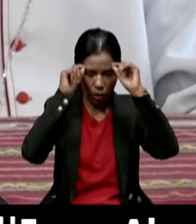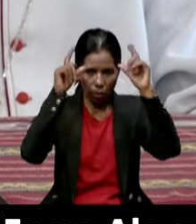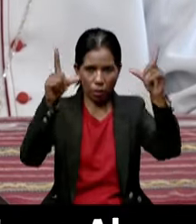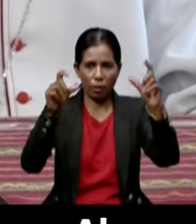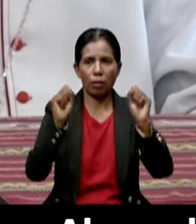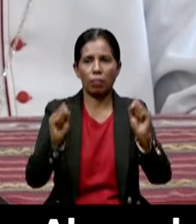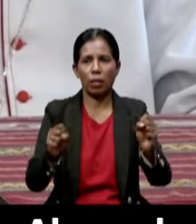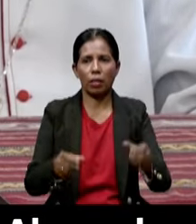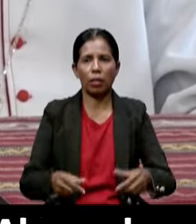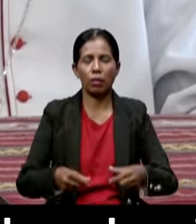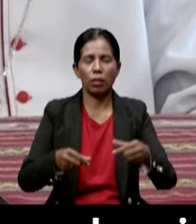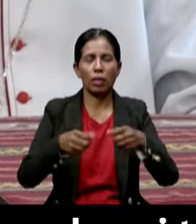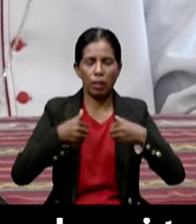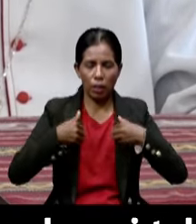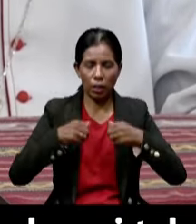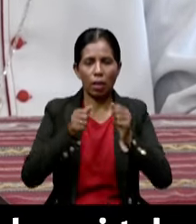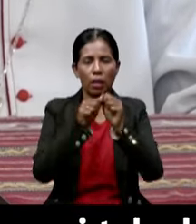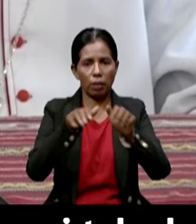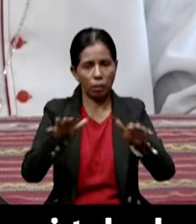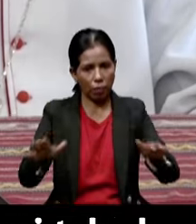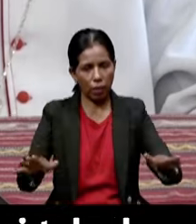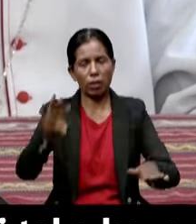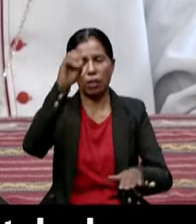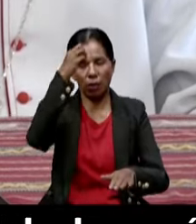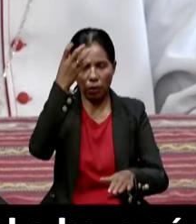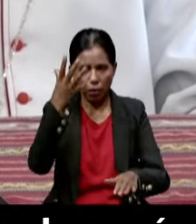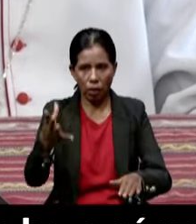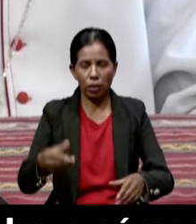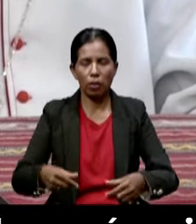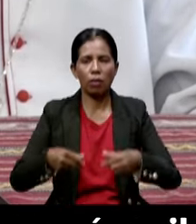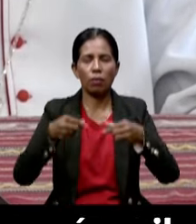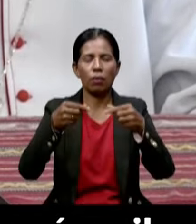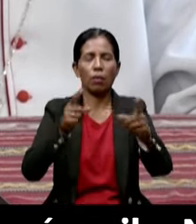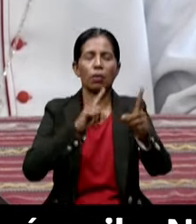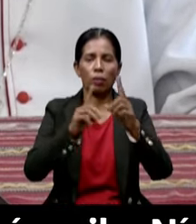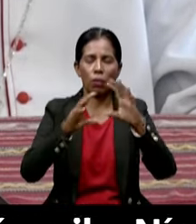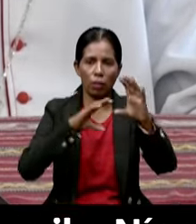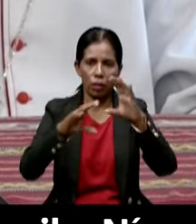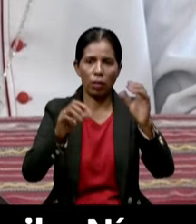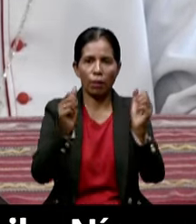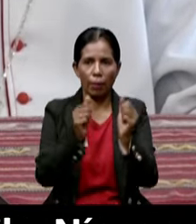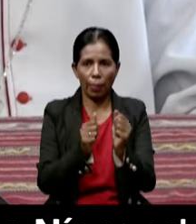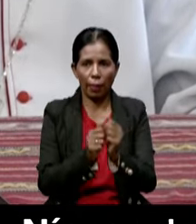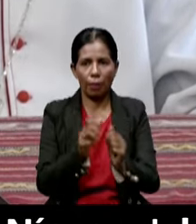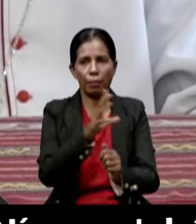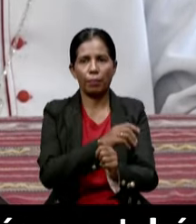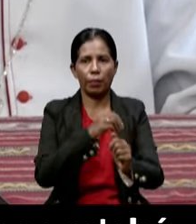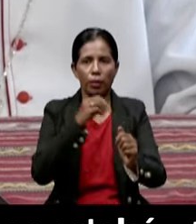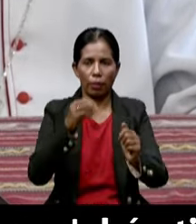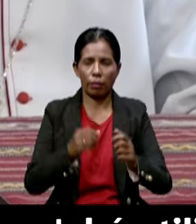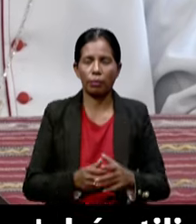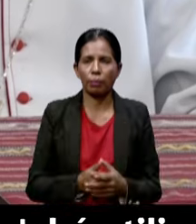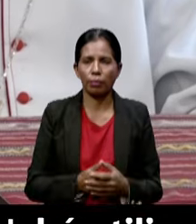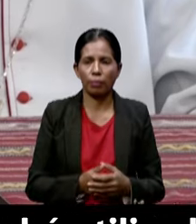para receber bênção, receber graça, receber este contato, proximidade com o sucessor de São